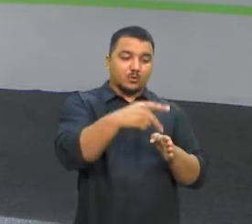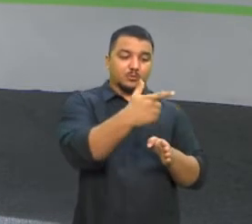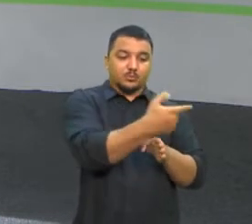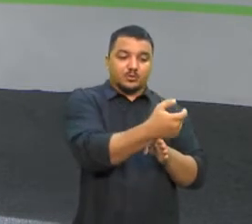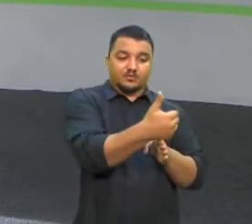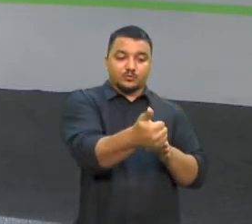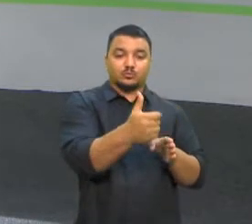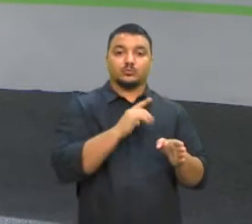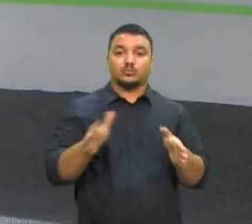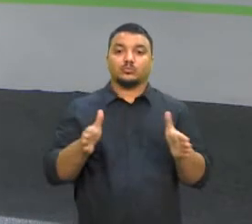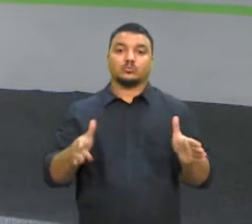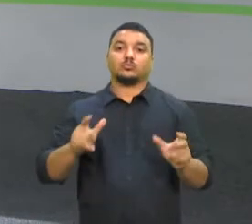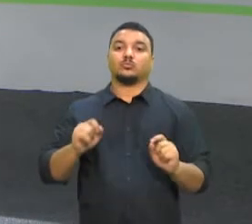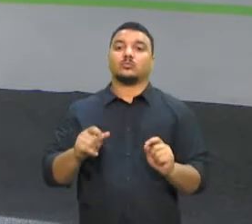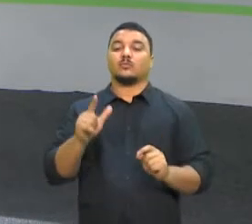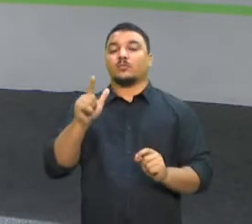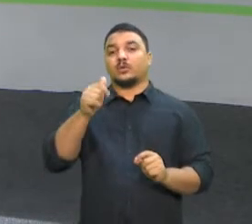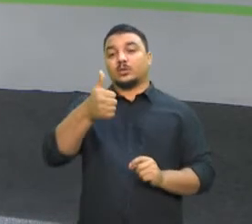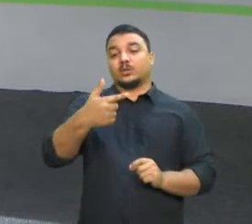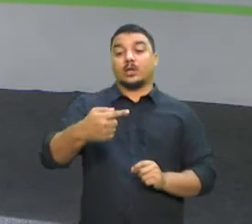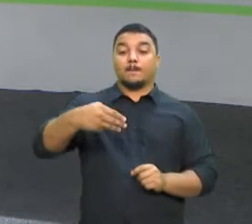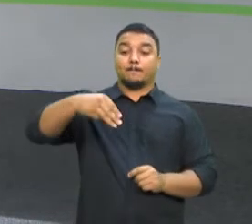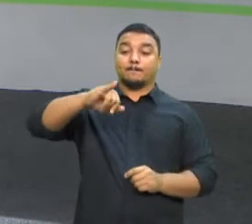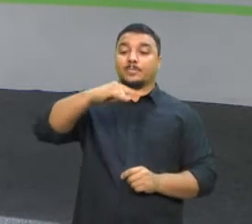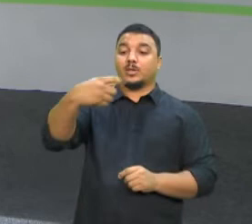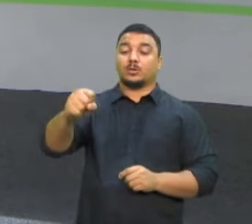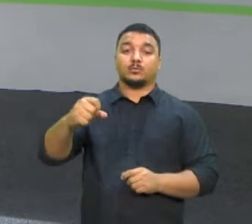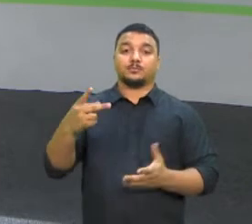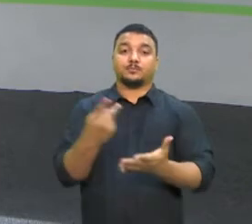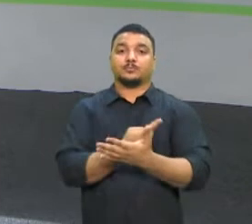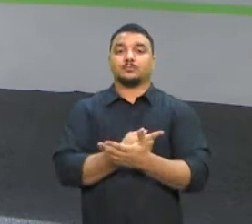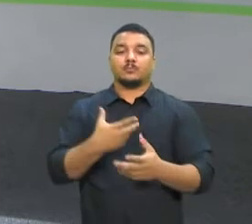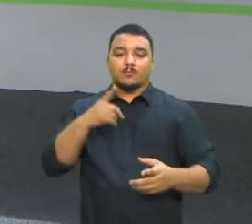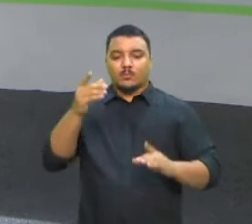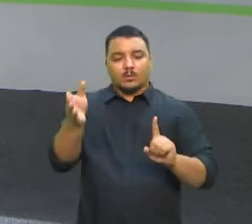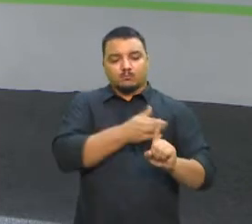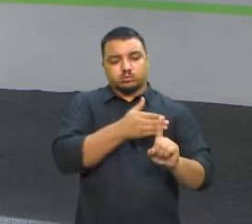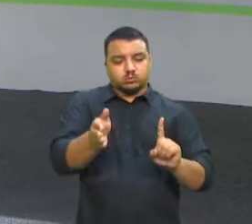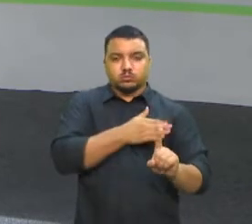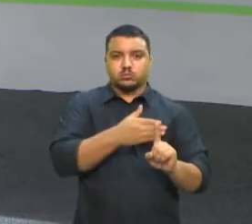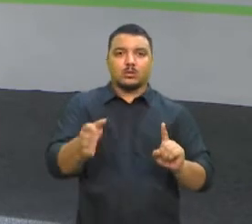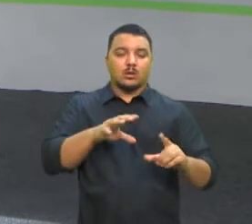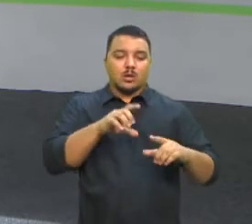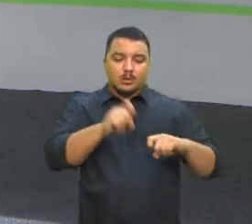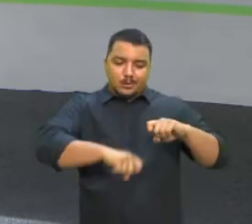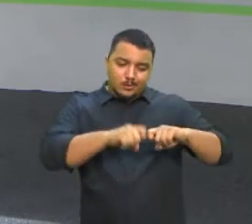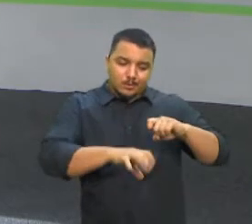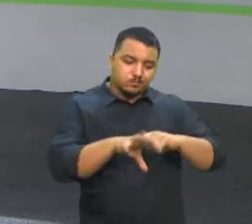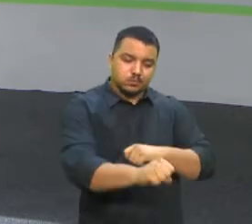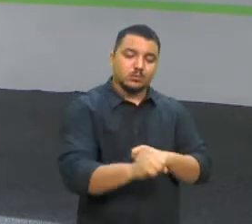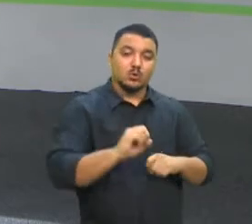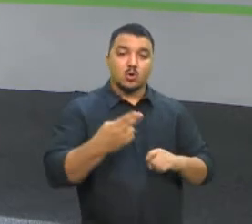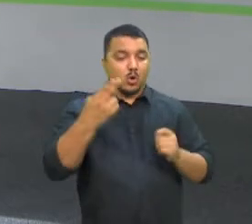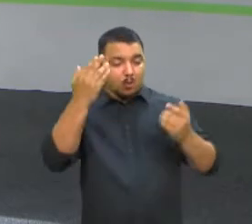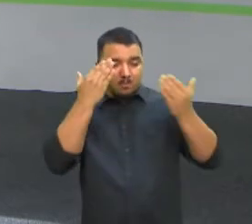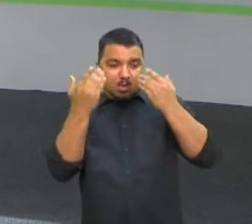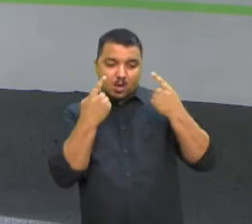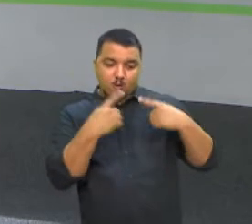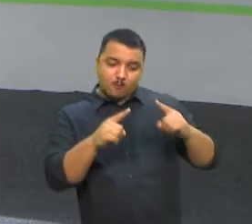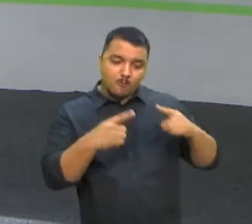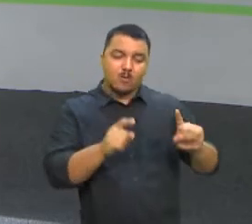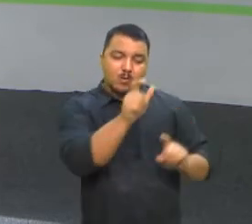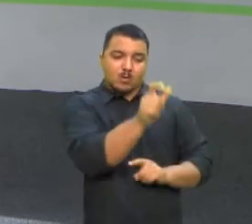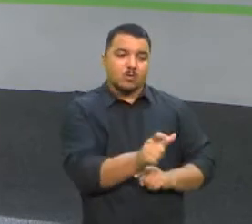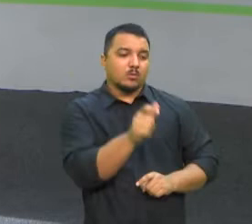registrados 17 milhões de casos de agressão física, sexual ou psicológica contra a mulher